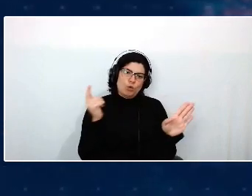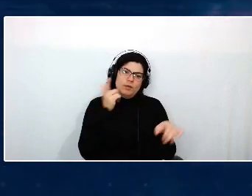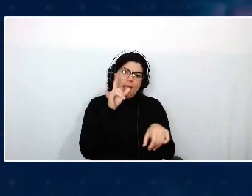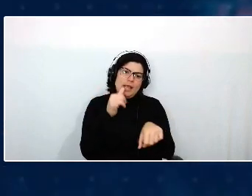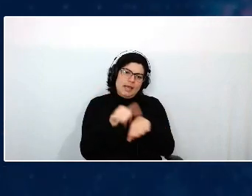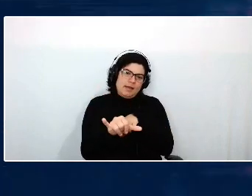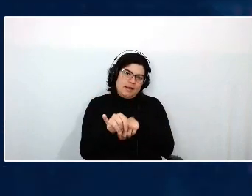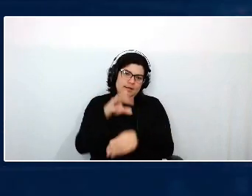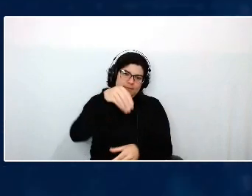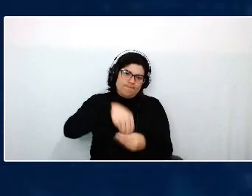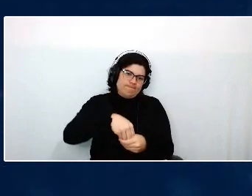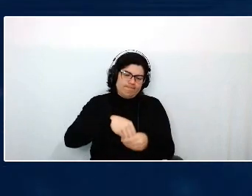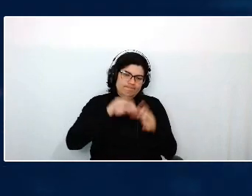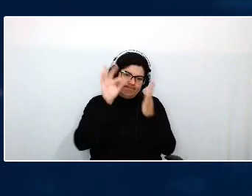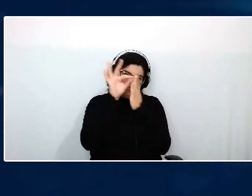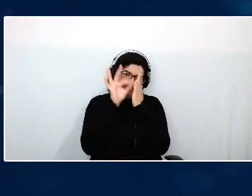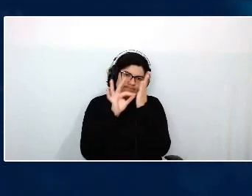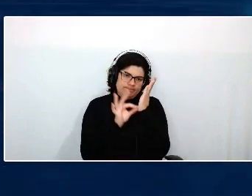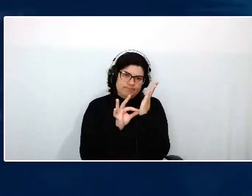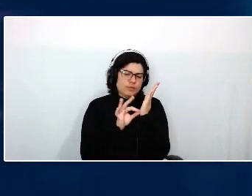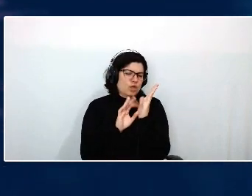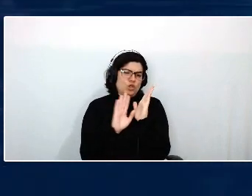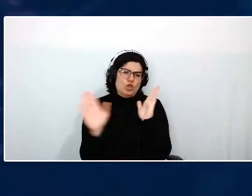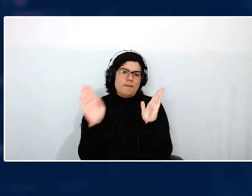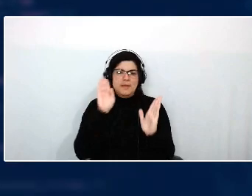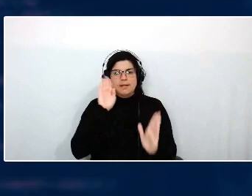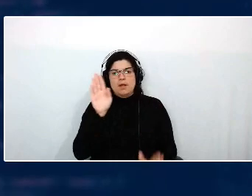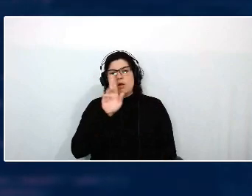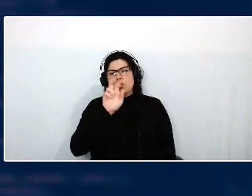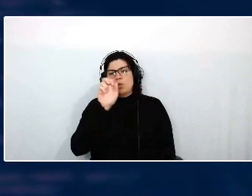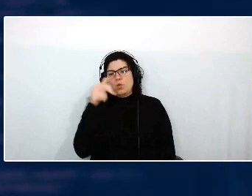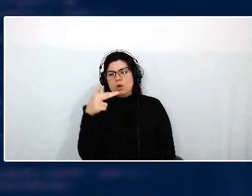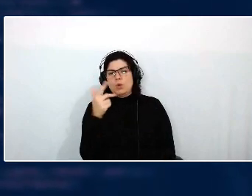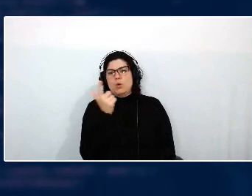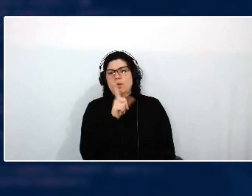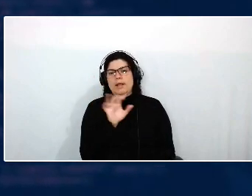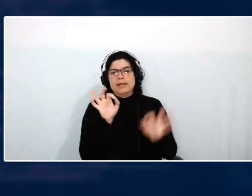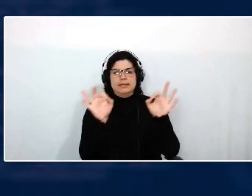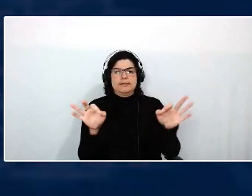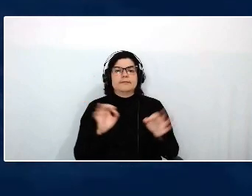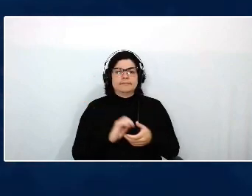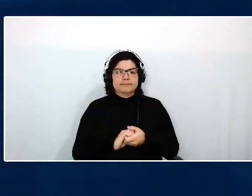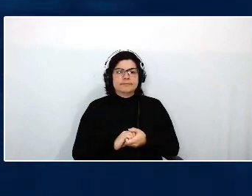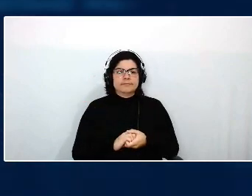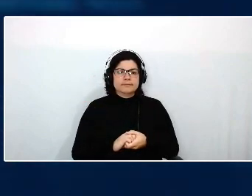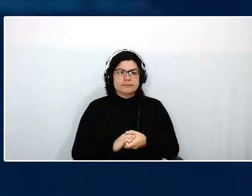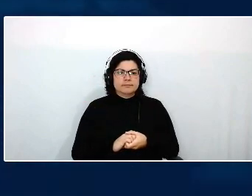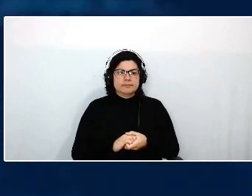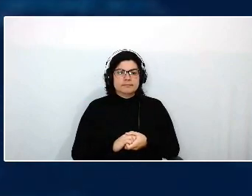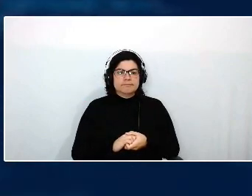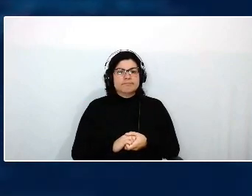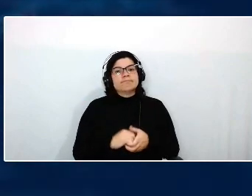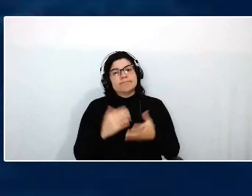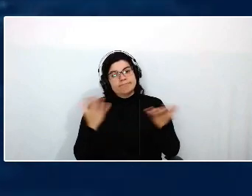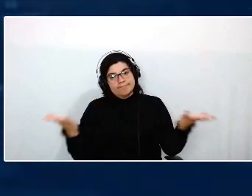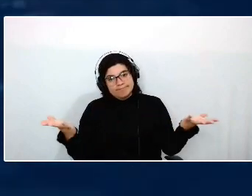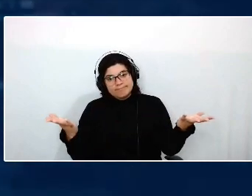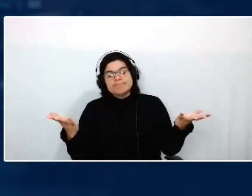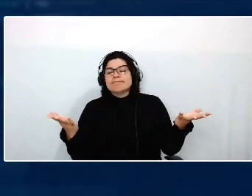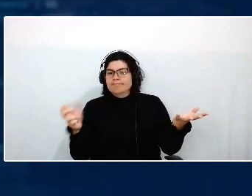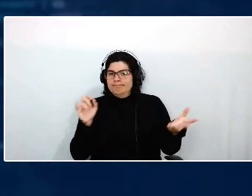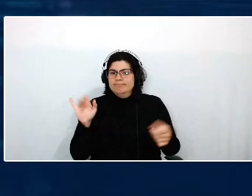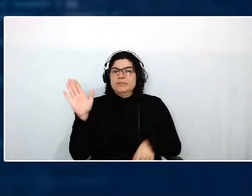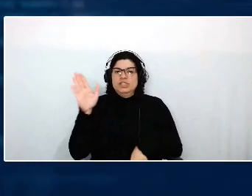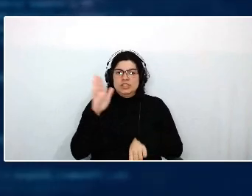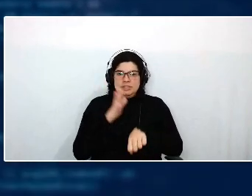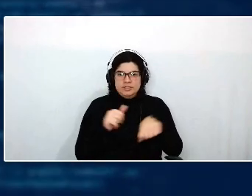ignora esses carinhas aqui, é só o run que está fazendo a coisa acontecer. E aí, sem surpresa, se eu chamar lá